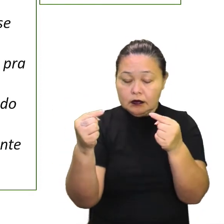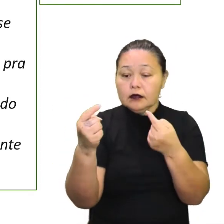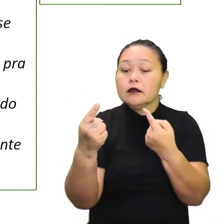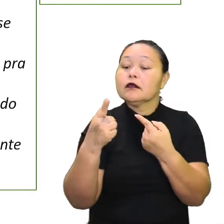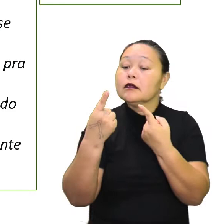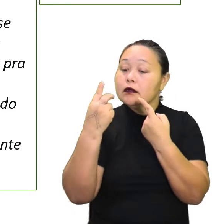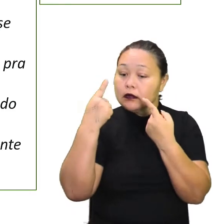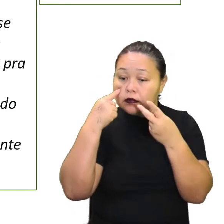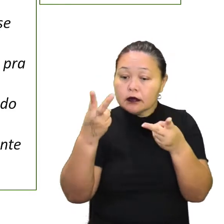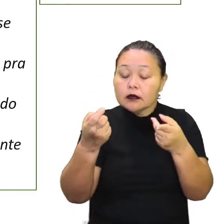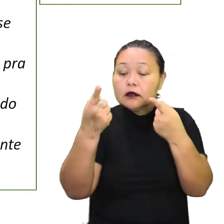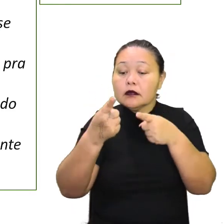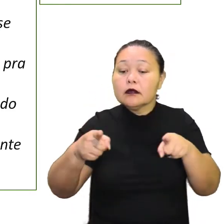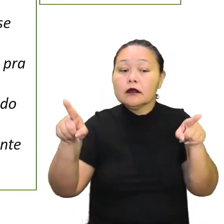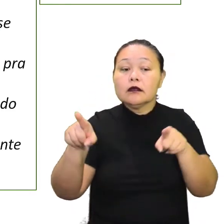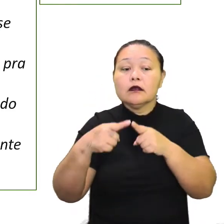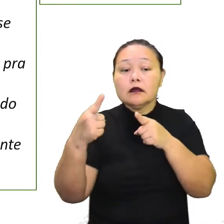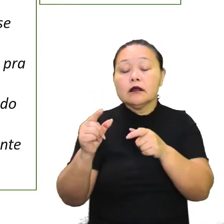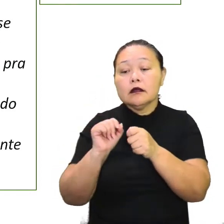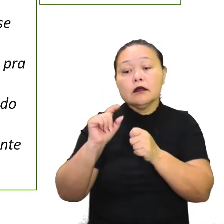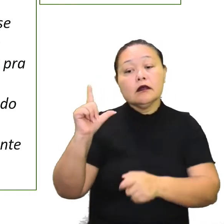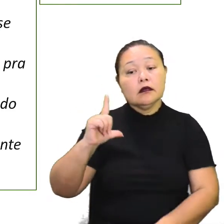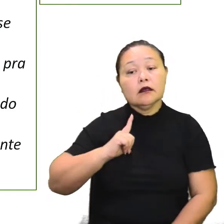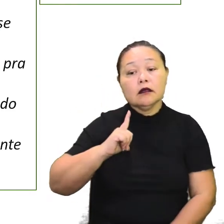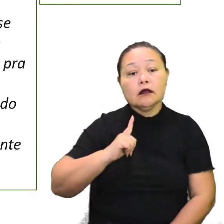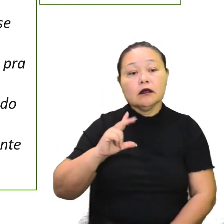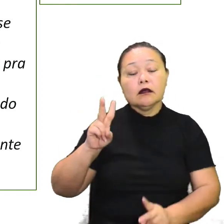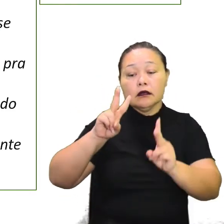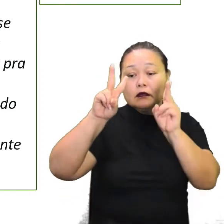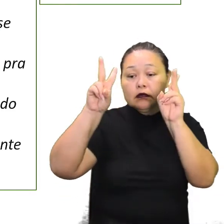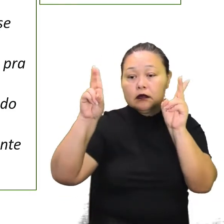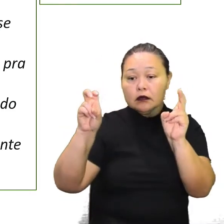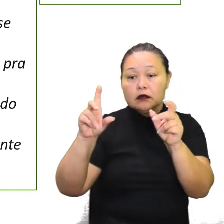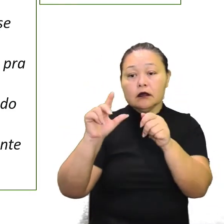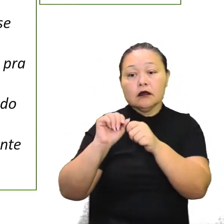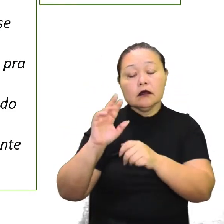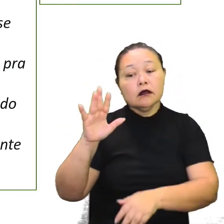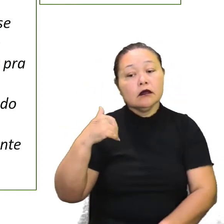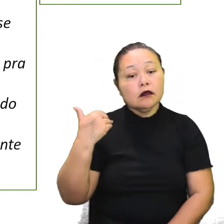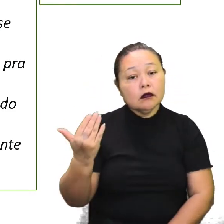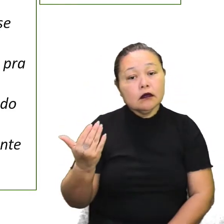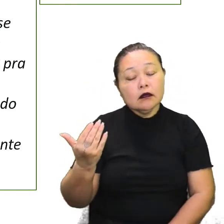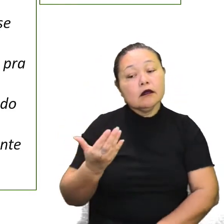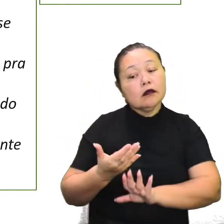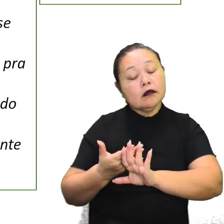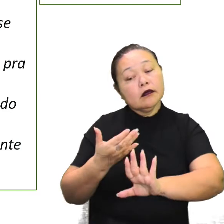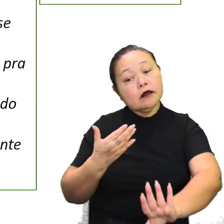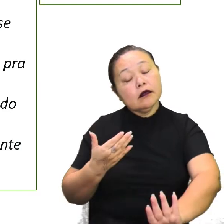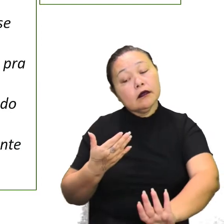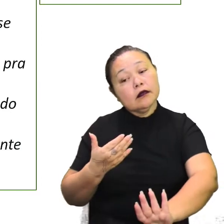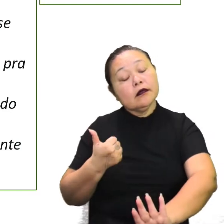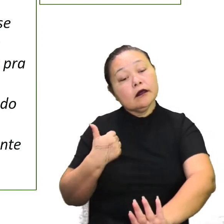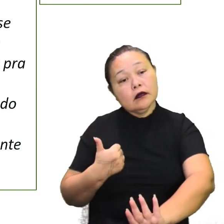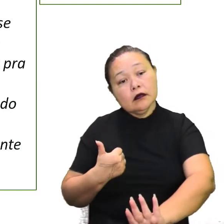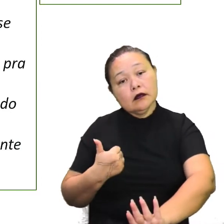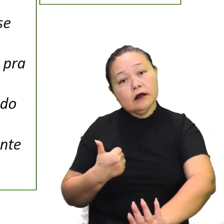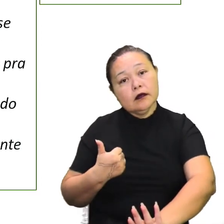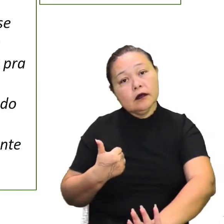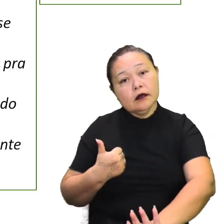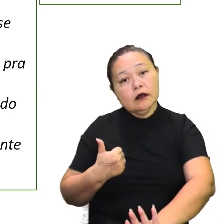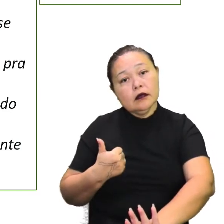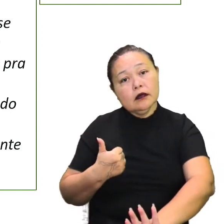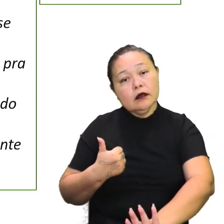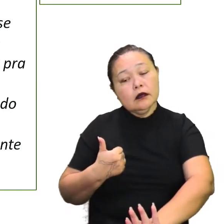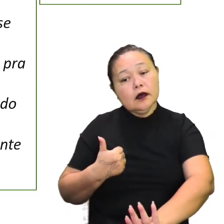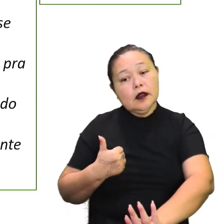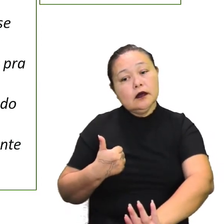vê a musicalidade, e aí nós temos um tema, né, trazendo aí o soneto de separação. Beleza, olha